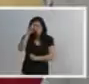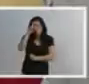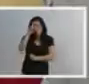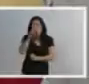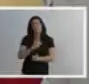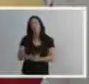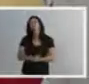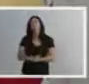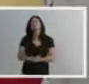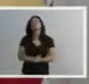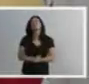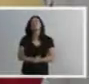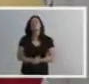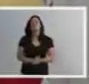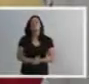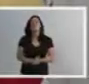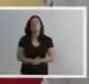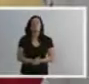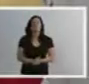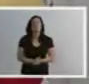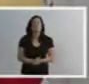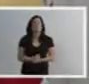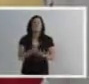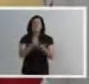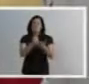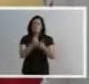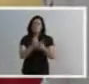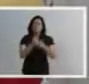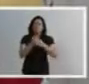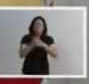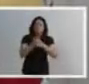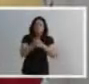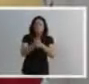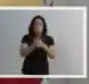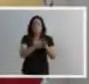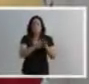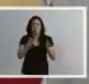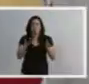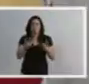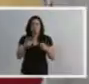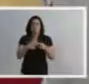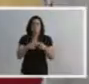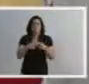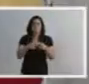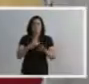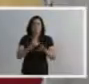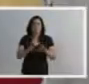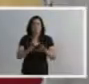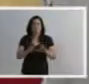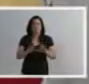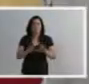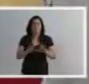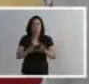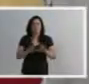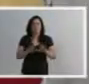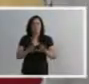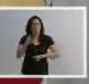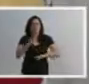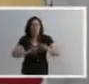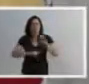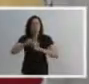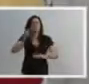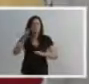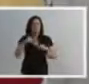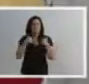dando condições de conduzir mas o nosso mandato que eu julgo exitoso sempre recebendo o feedback positivo